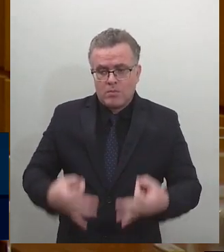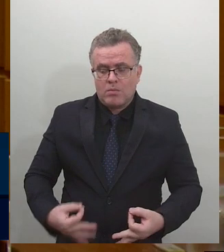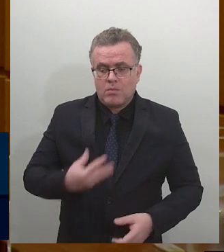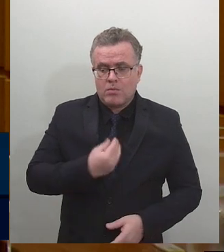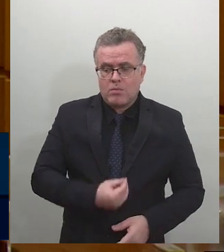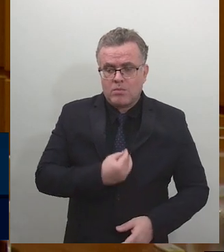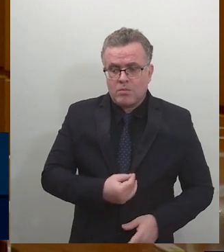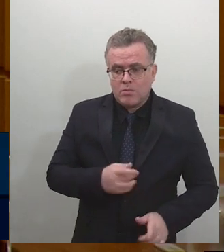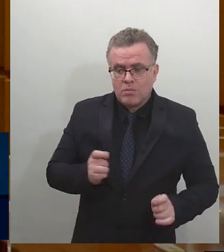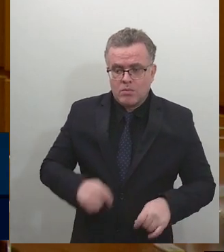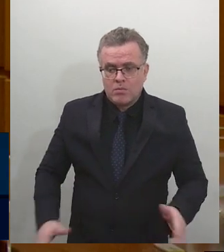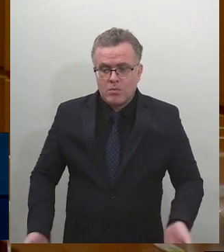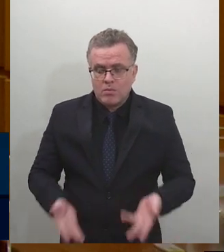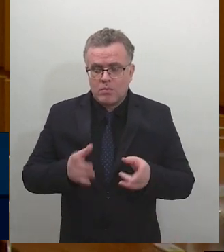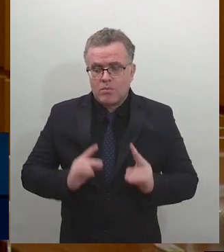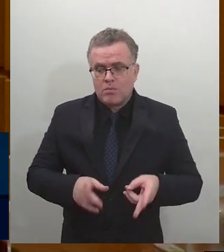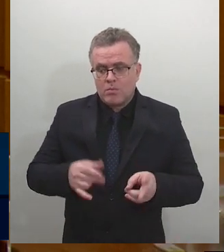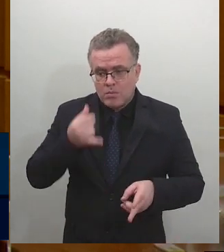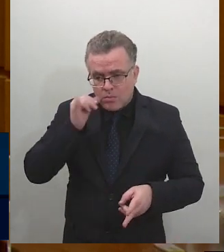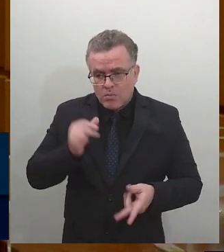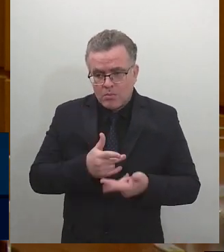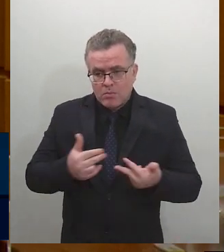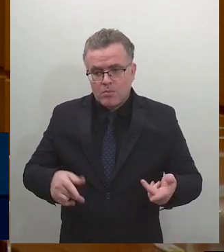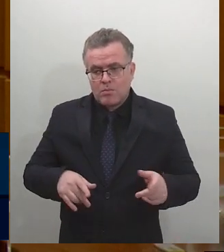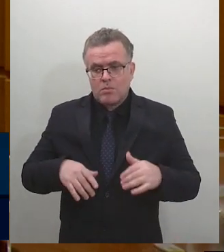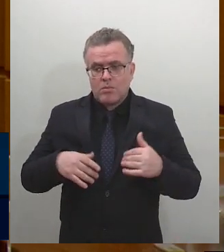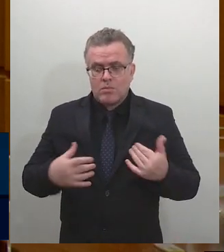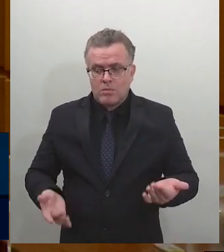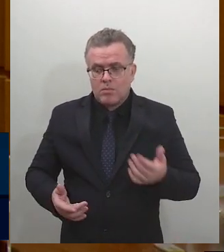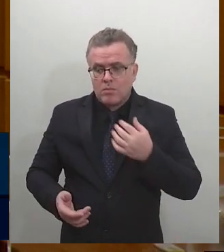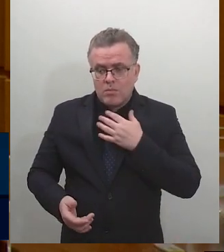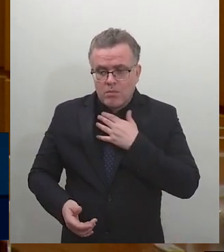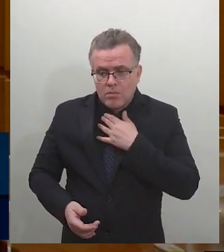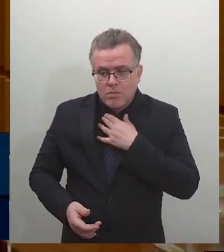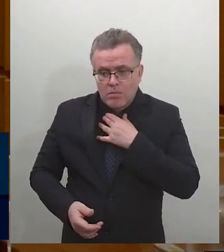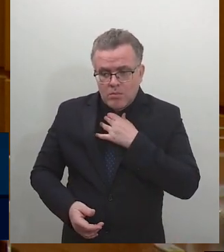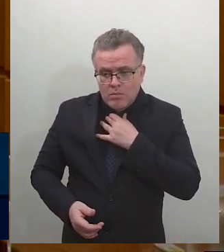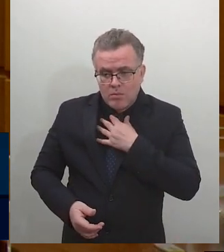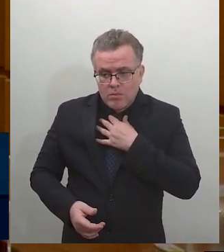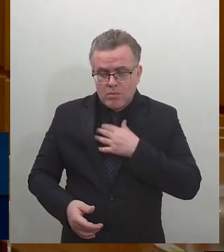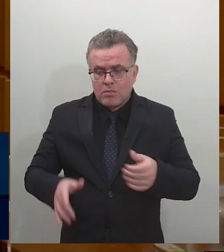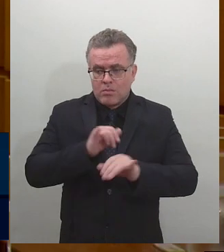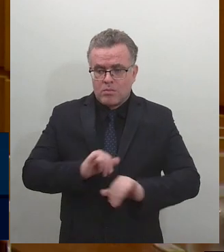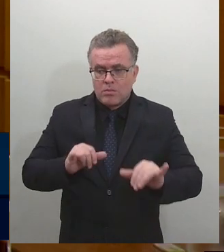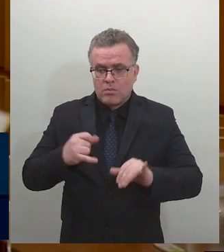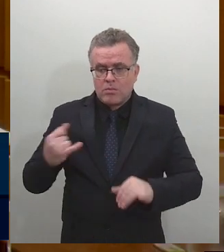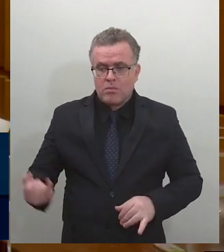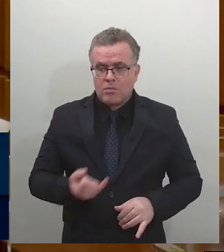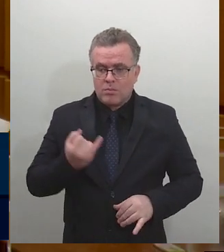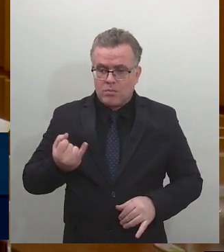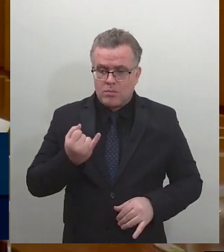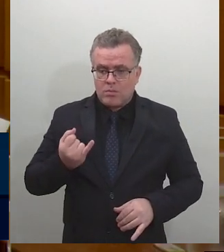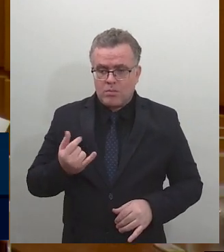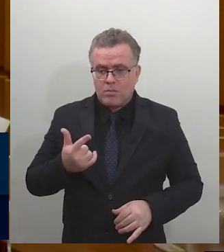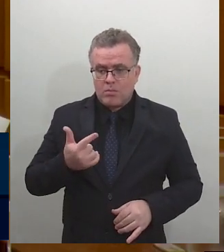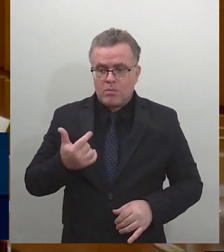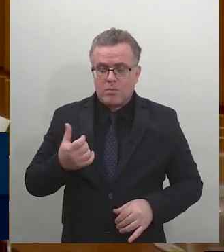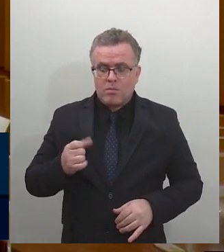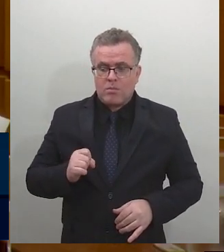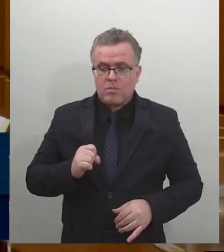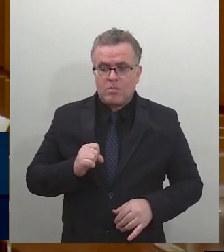prevenção. Quero aqui também falar uma notícia muito importante, que desde o dia 28 de julho, o SER4